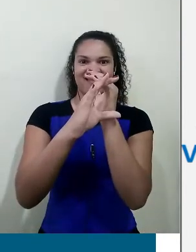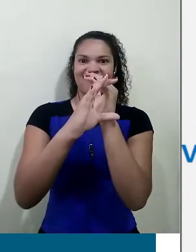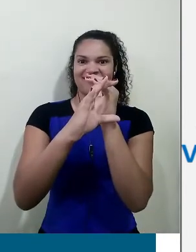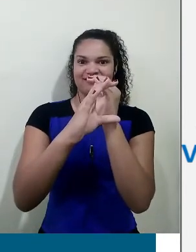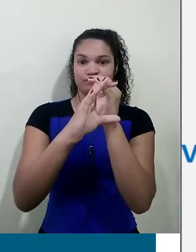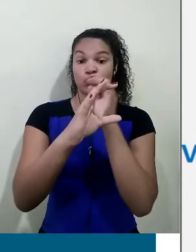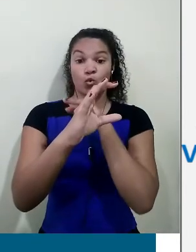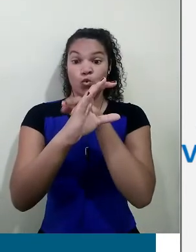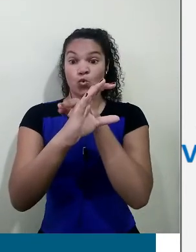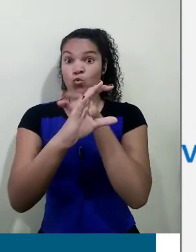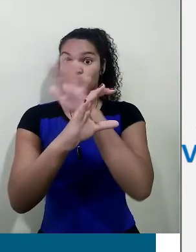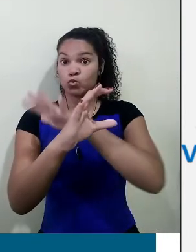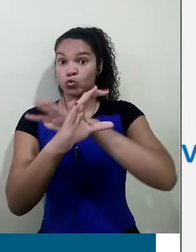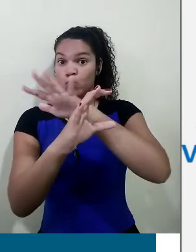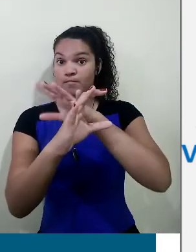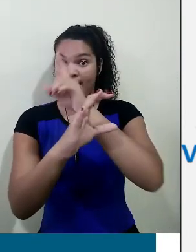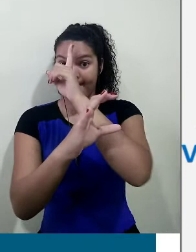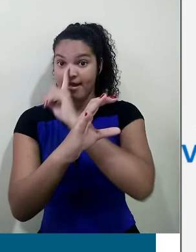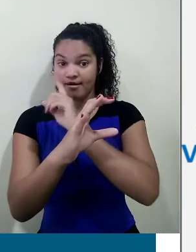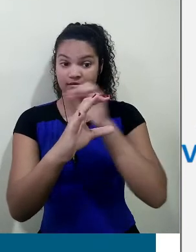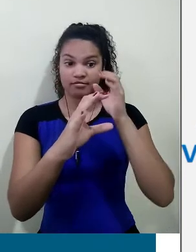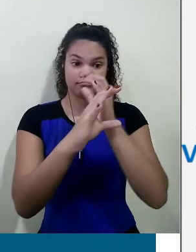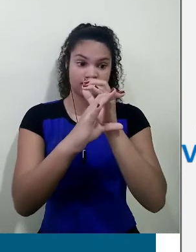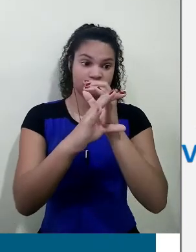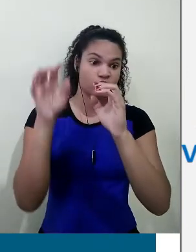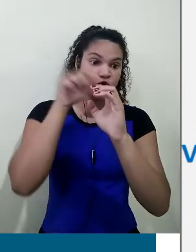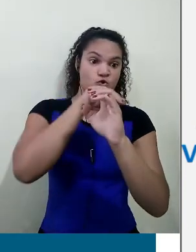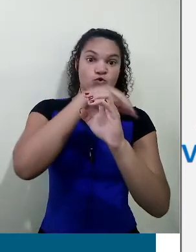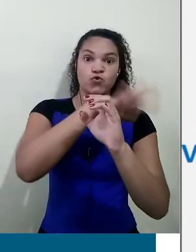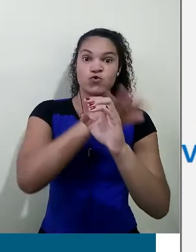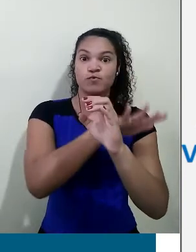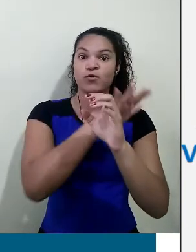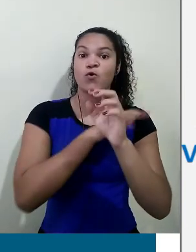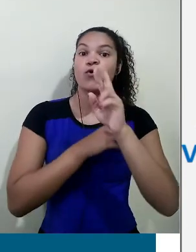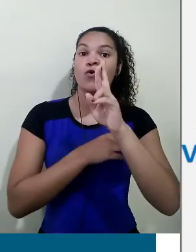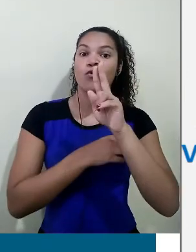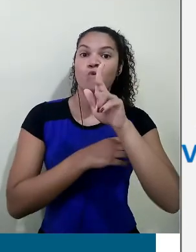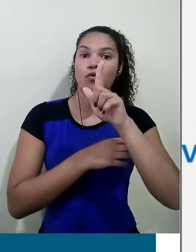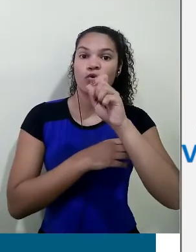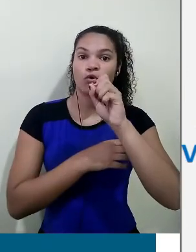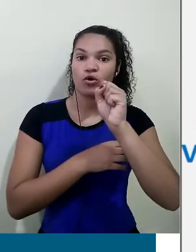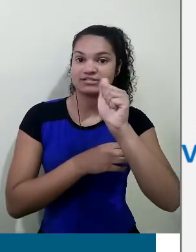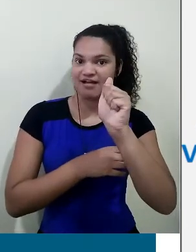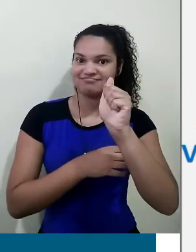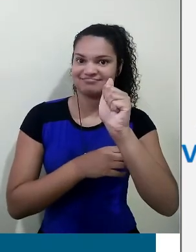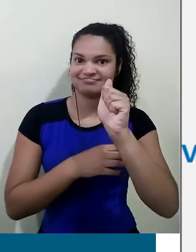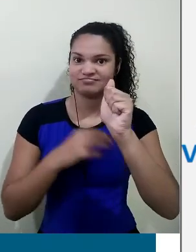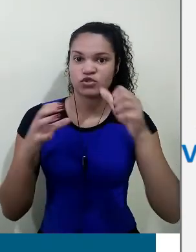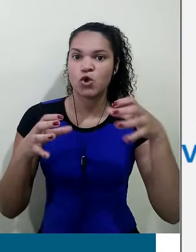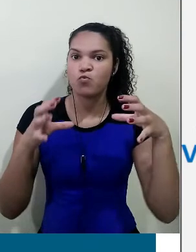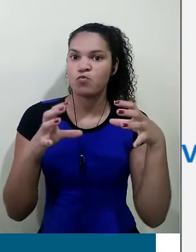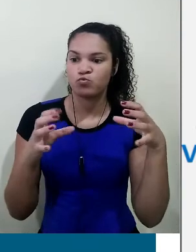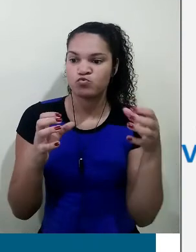2 subconjuntos, um conjunto de sementes amarelas e um conjunto de sementes rugosas. O que nós encontramos aqui é a intersecção entre